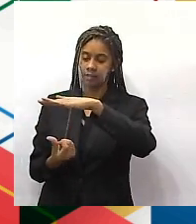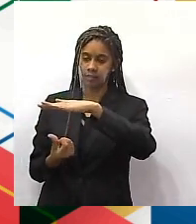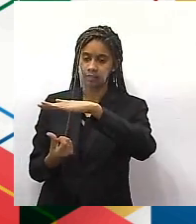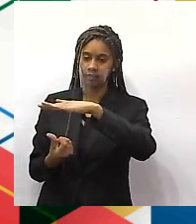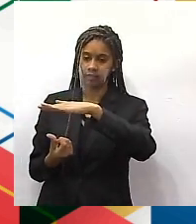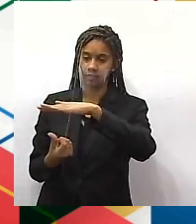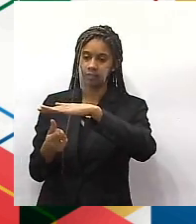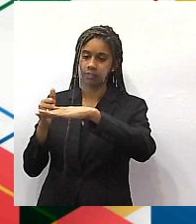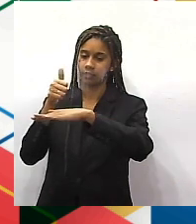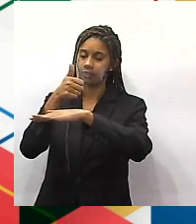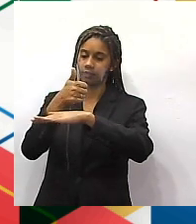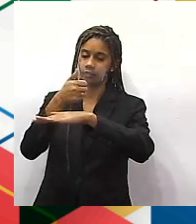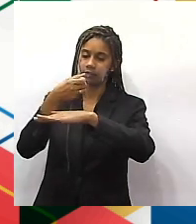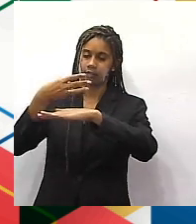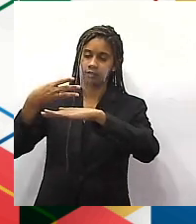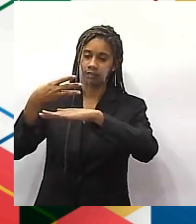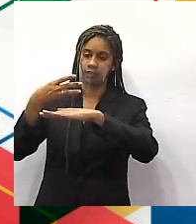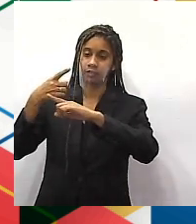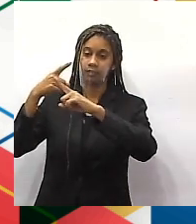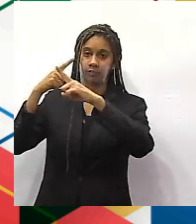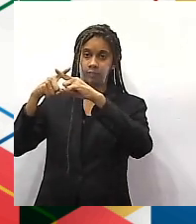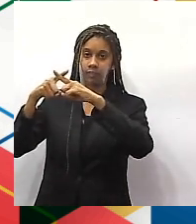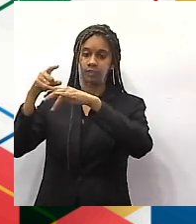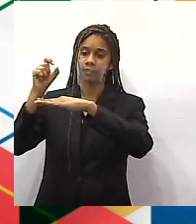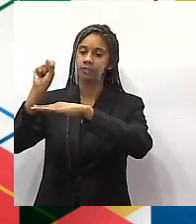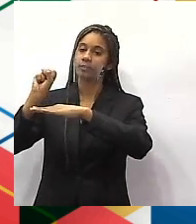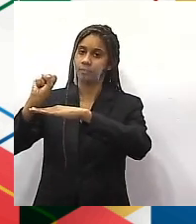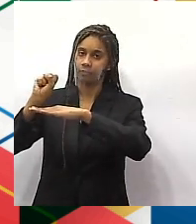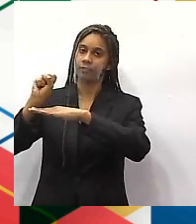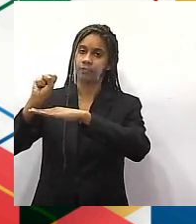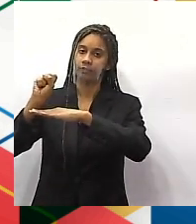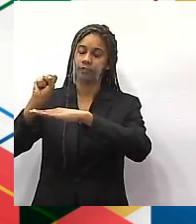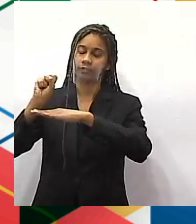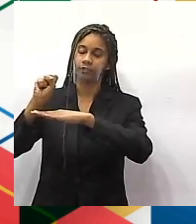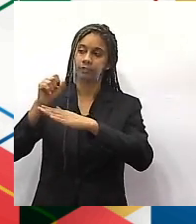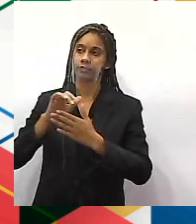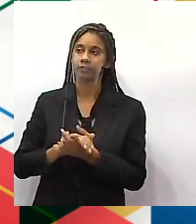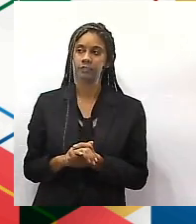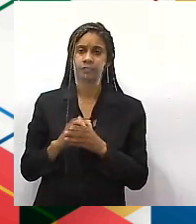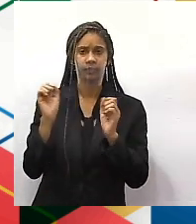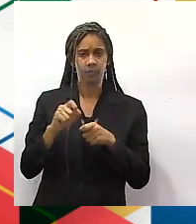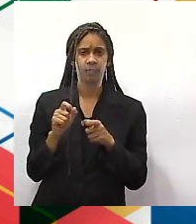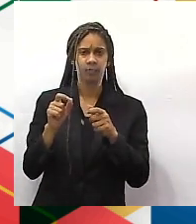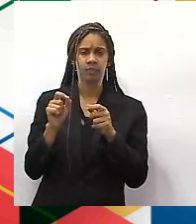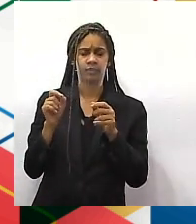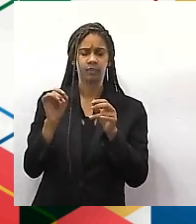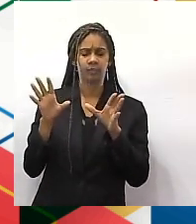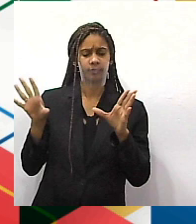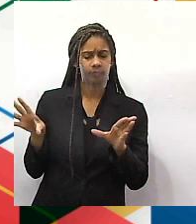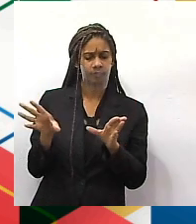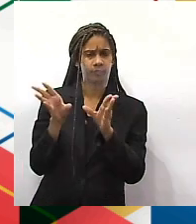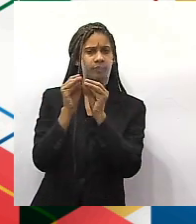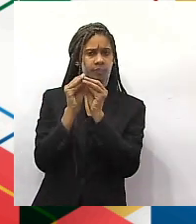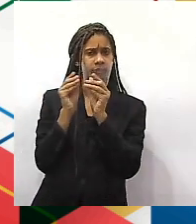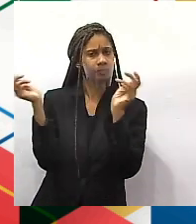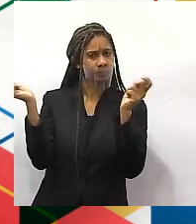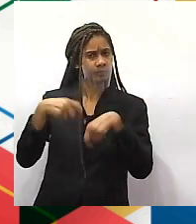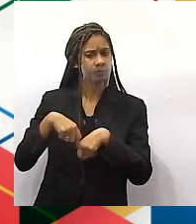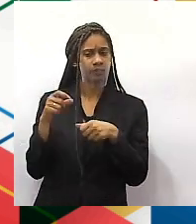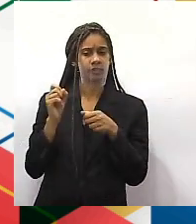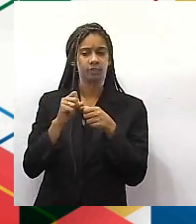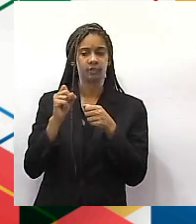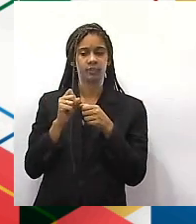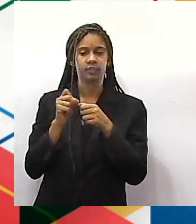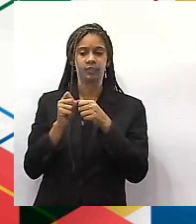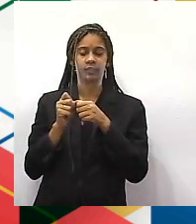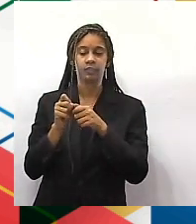13 vezes 8. 13 vezes 8. E dá para simplificar alguma coisa? Dá para simplificar aqui, ó,